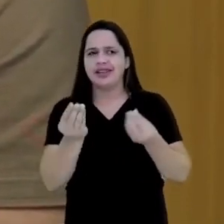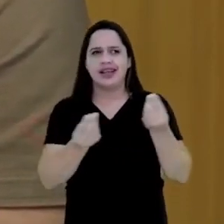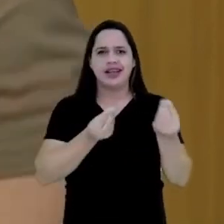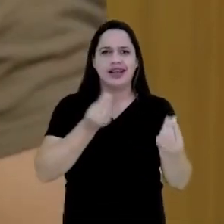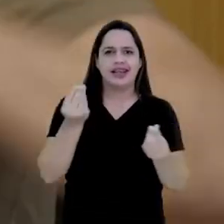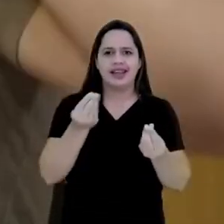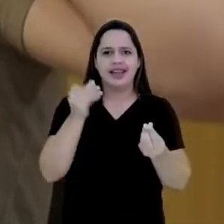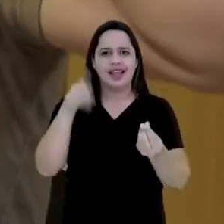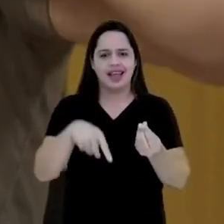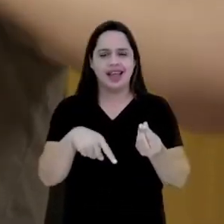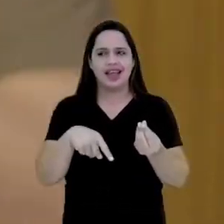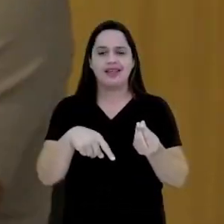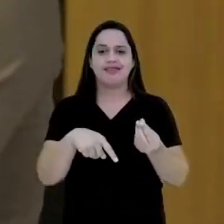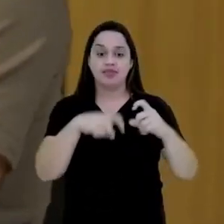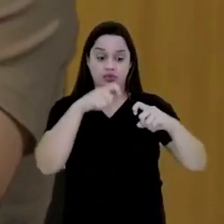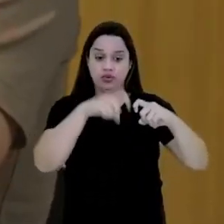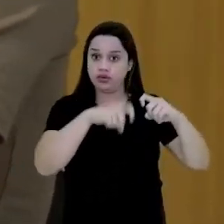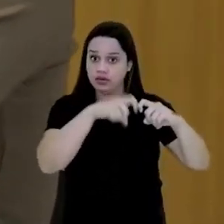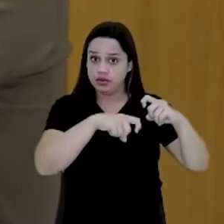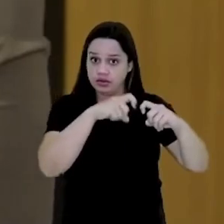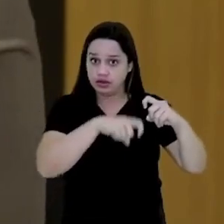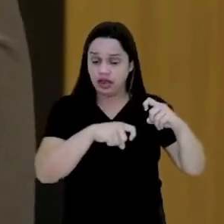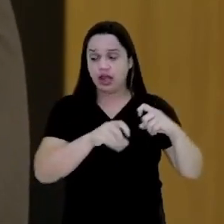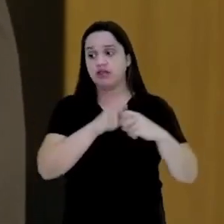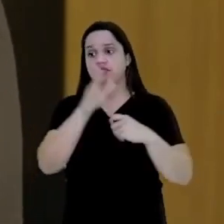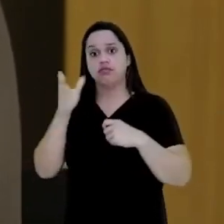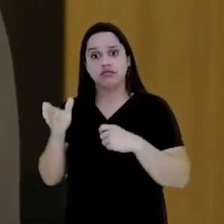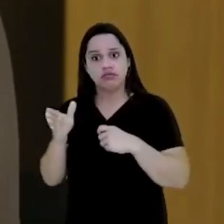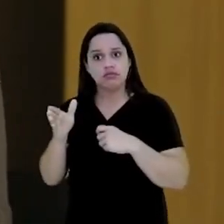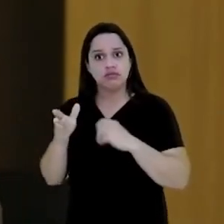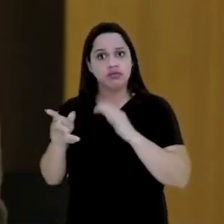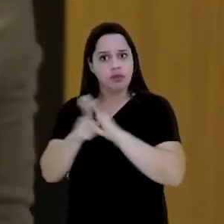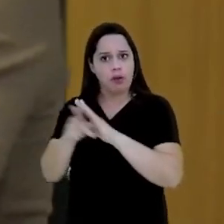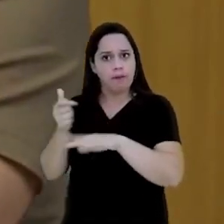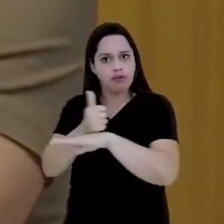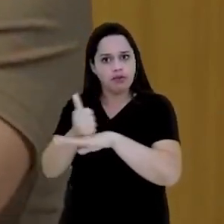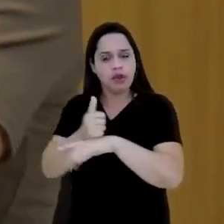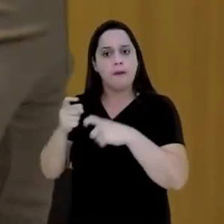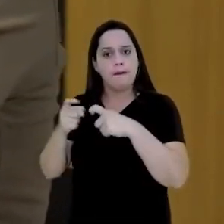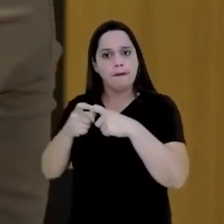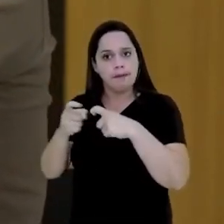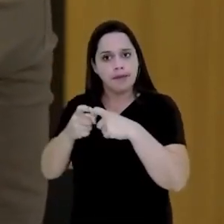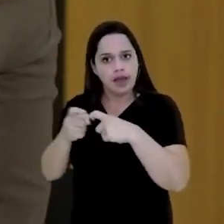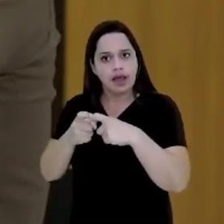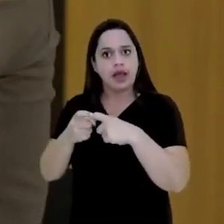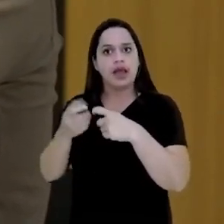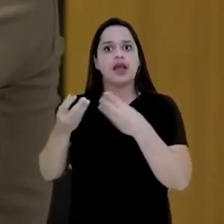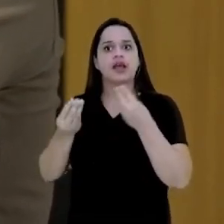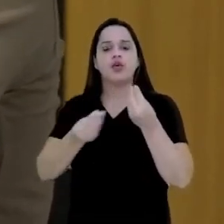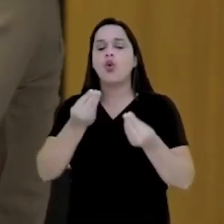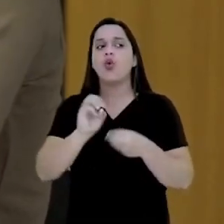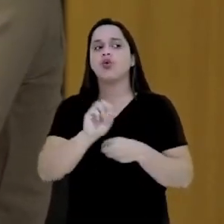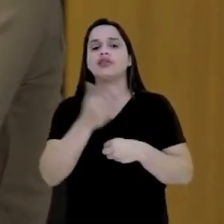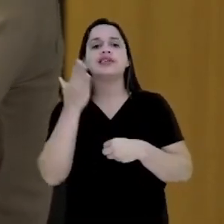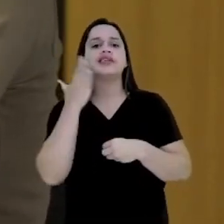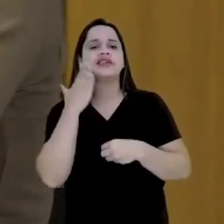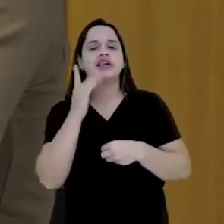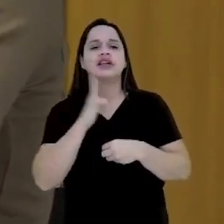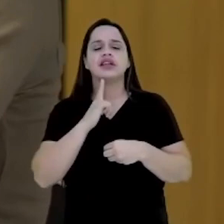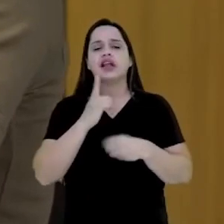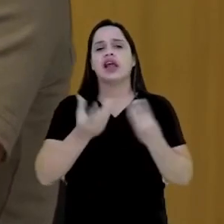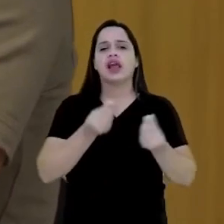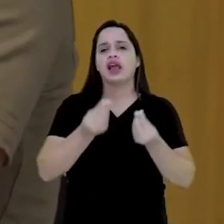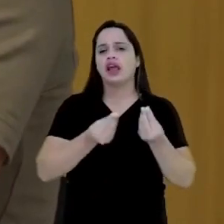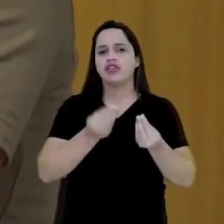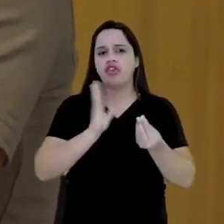da diversão e da coisa profissional hoje já teve um caso por exemplo